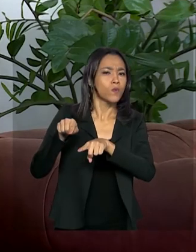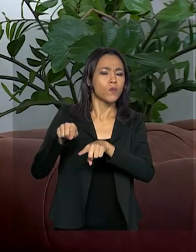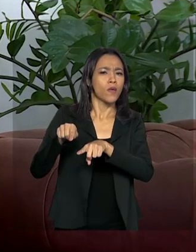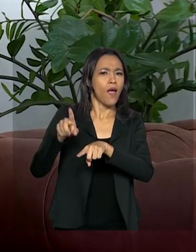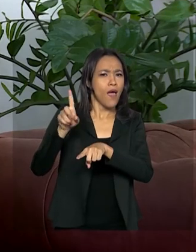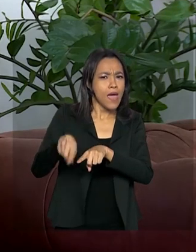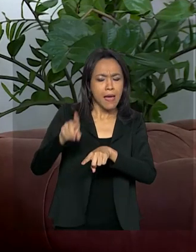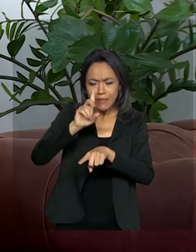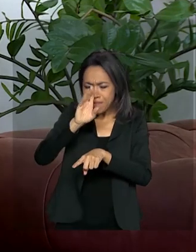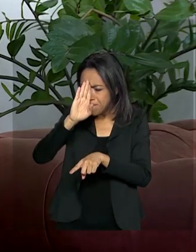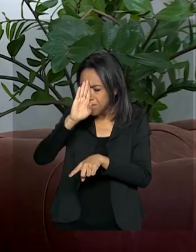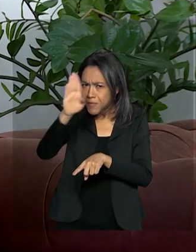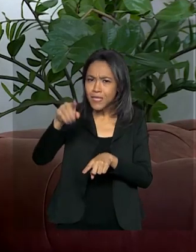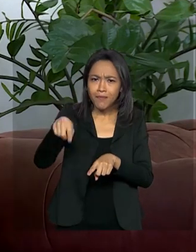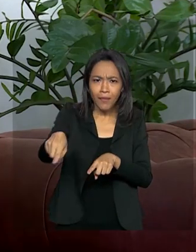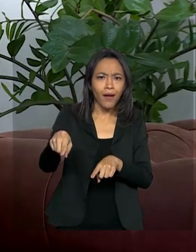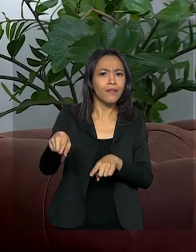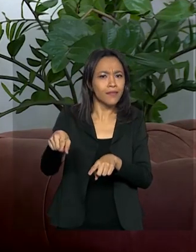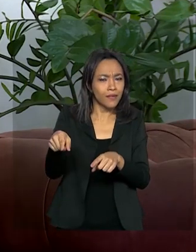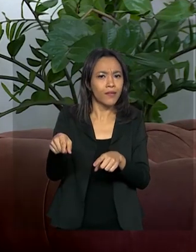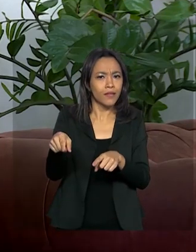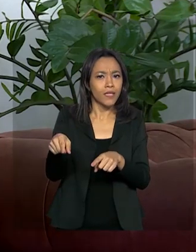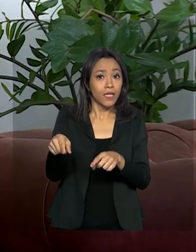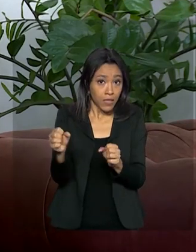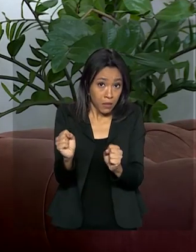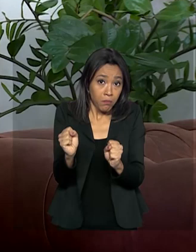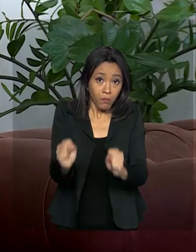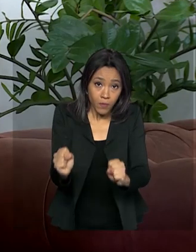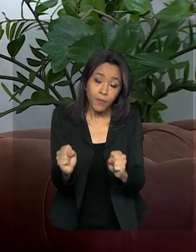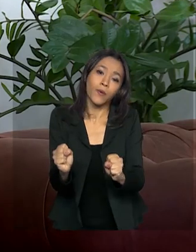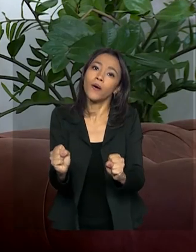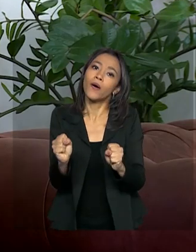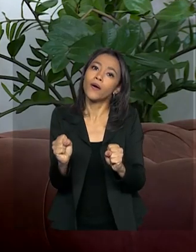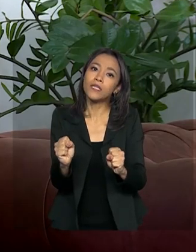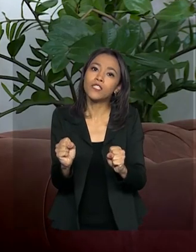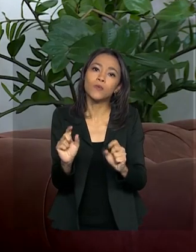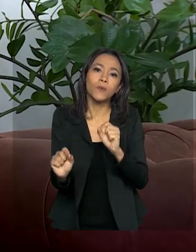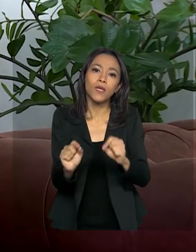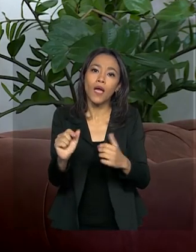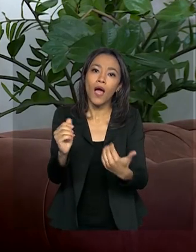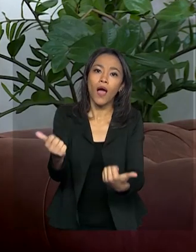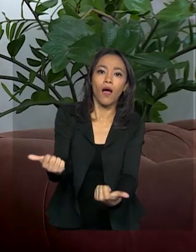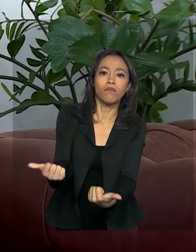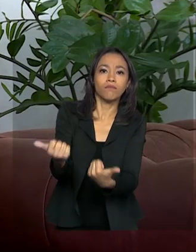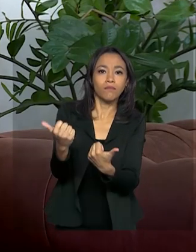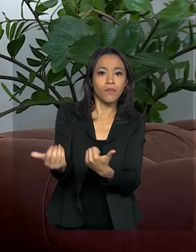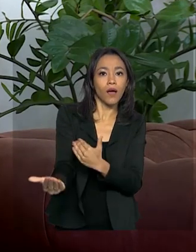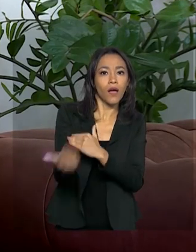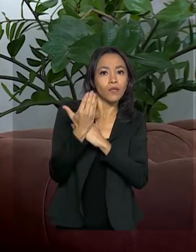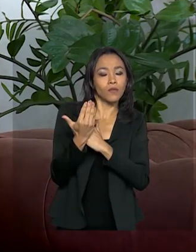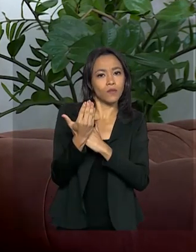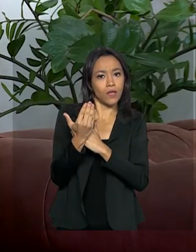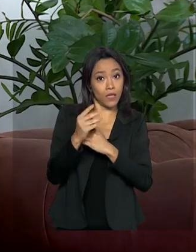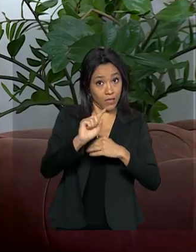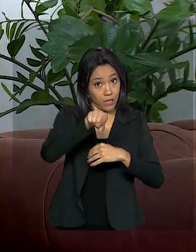é uma das primeiras que pode fazer esse é retornar na depois posso